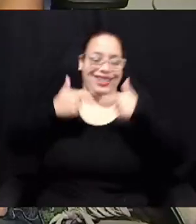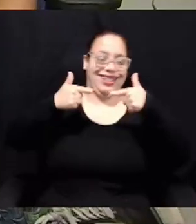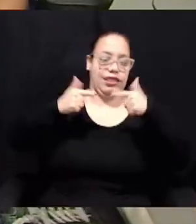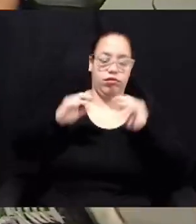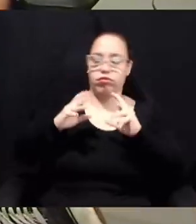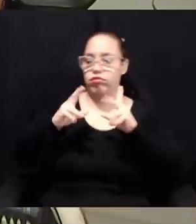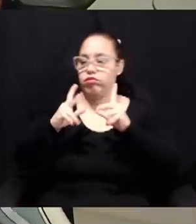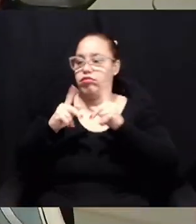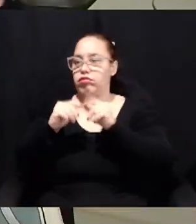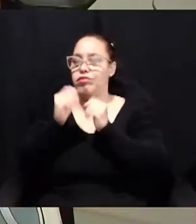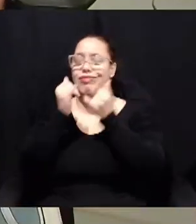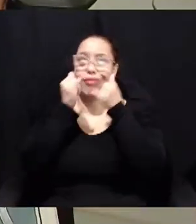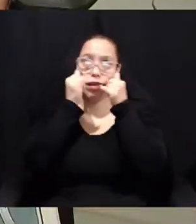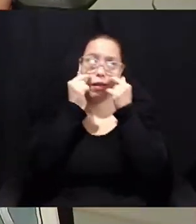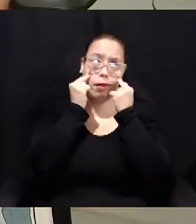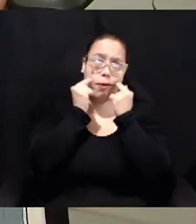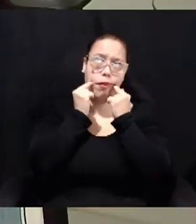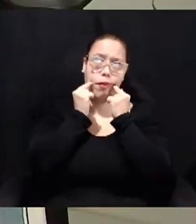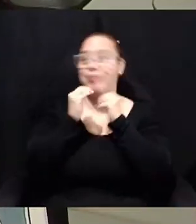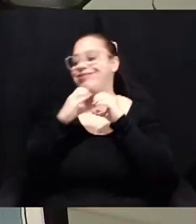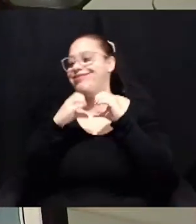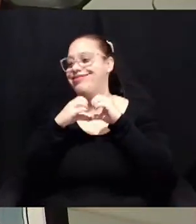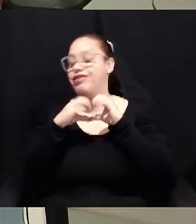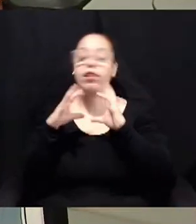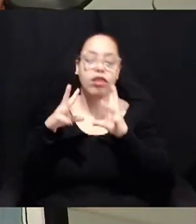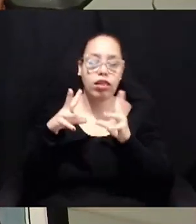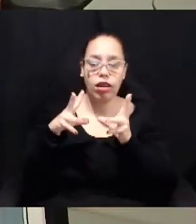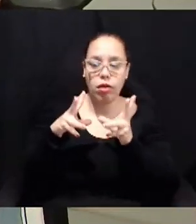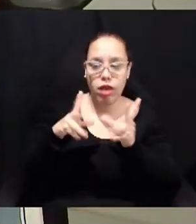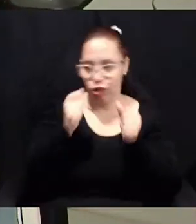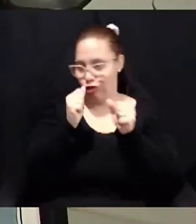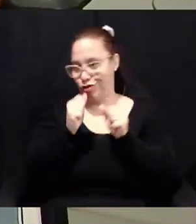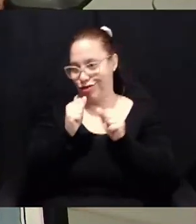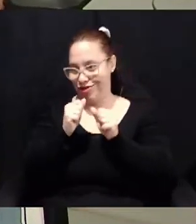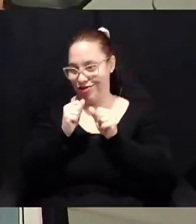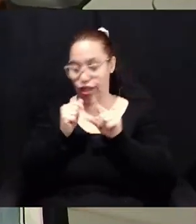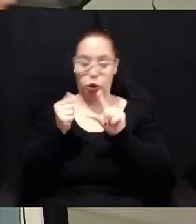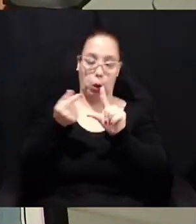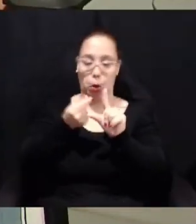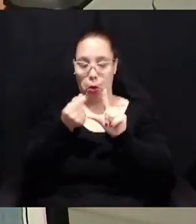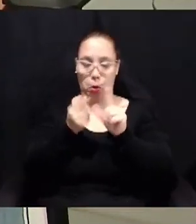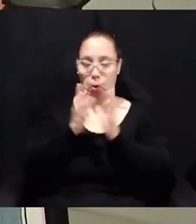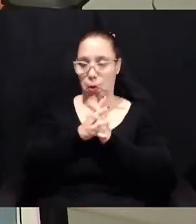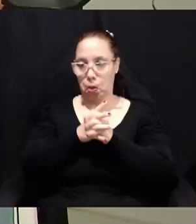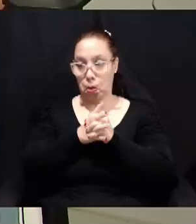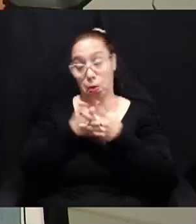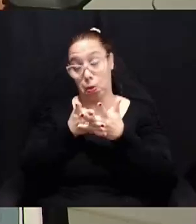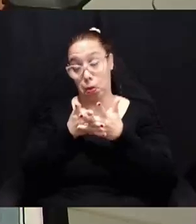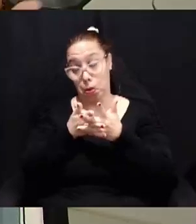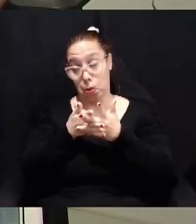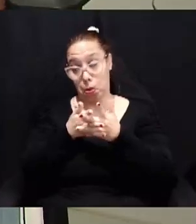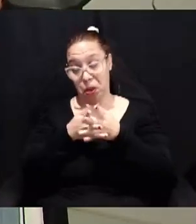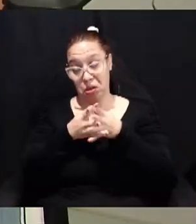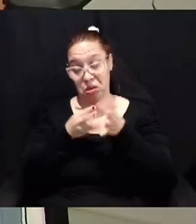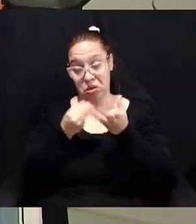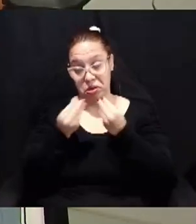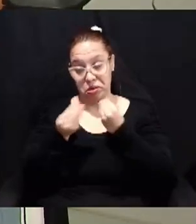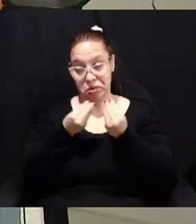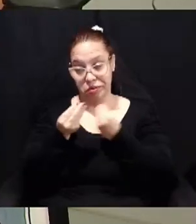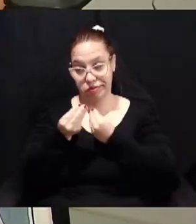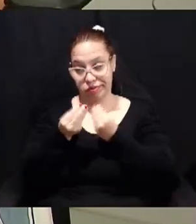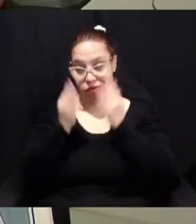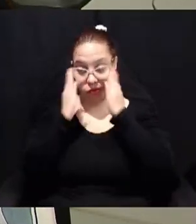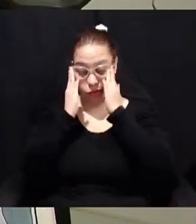drama, romance nacional. Tem para todo mundo. É que a gente, às vezes, não cai no nosso colo, né? Que é muito comum a gente ficar esperando hoje em